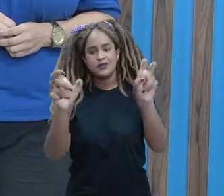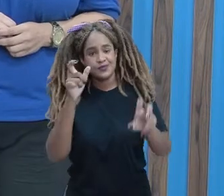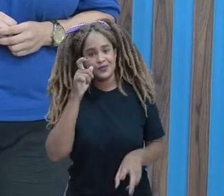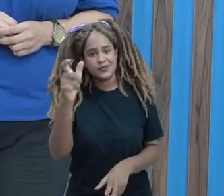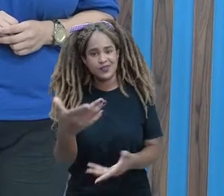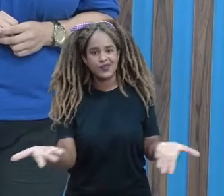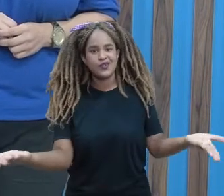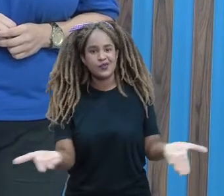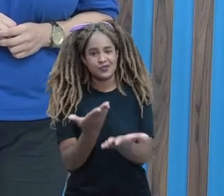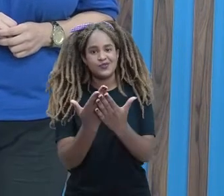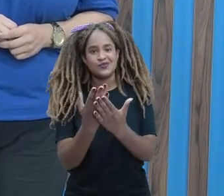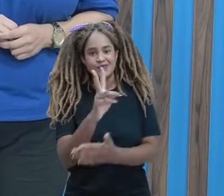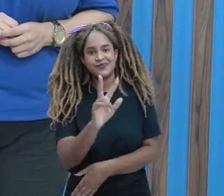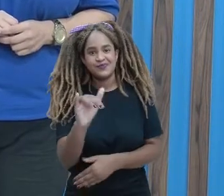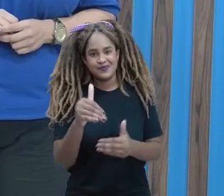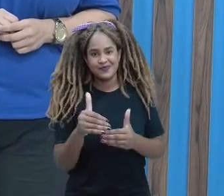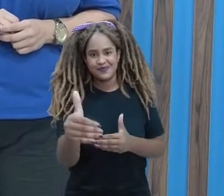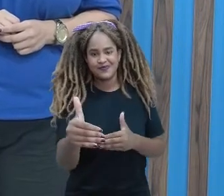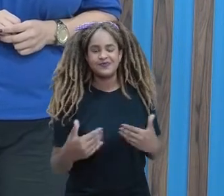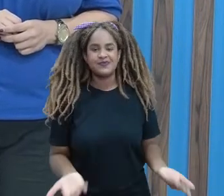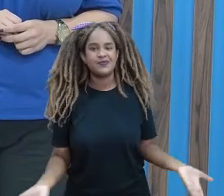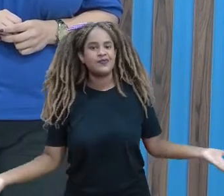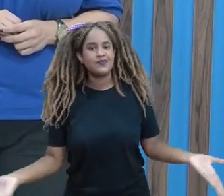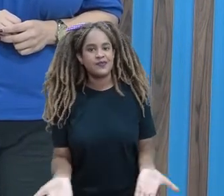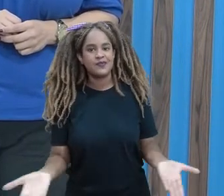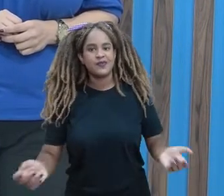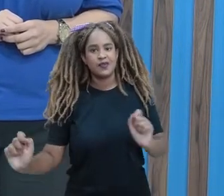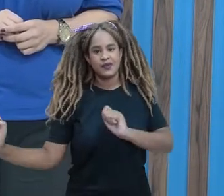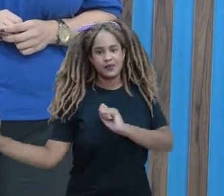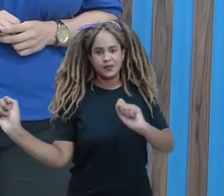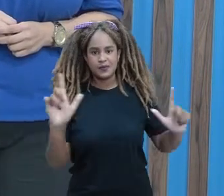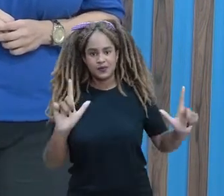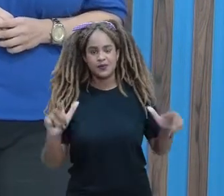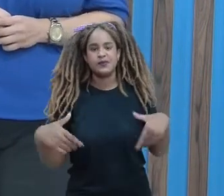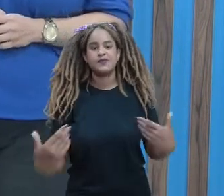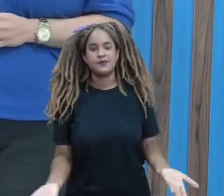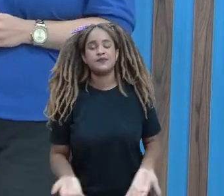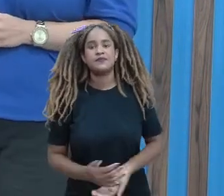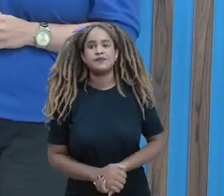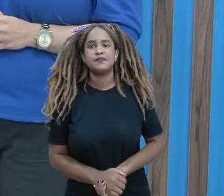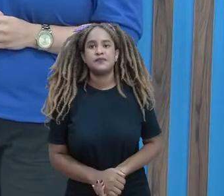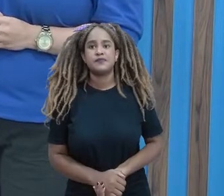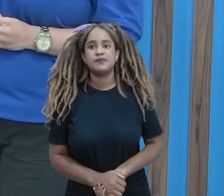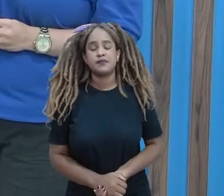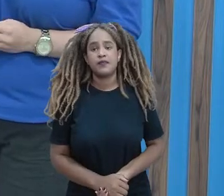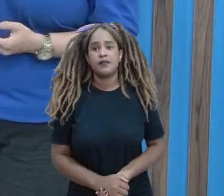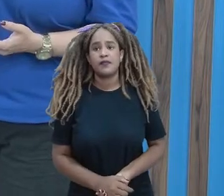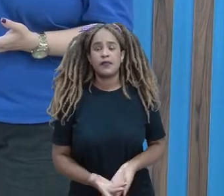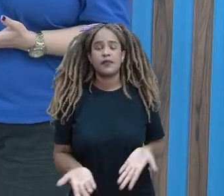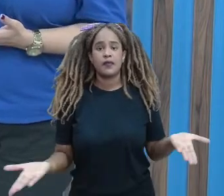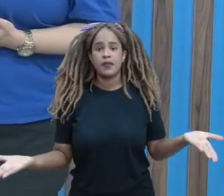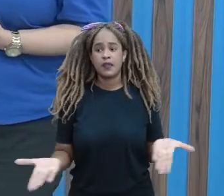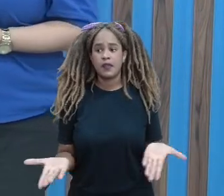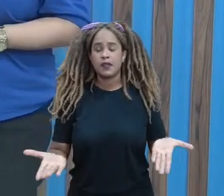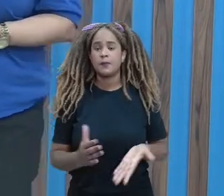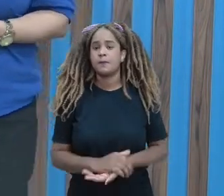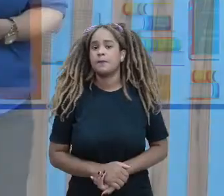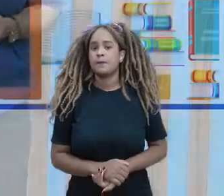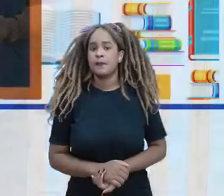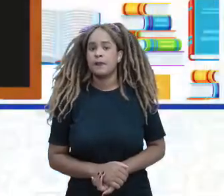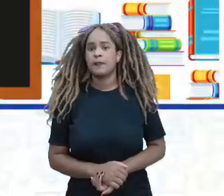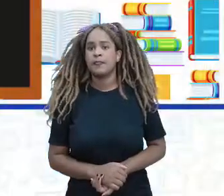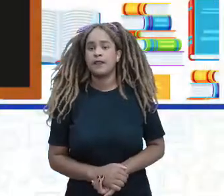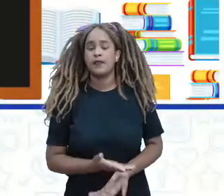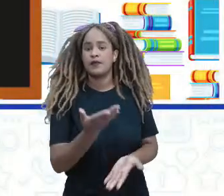sobre ele hoje, tá certo? Vamos dar uma passadinha aí, por favor? Isso, então, ó, vamos ver o que vimos